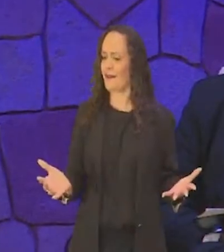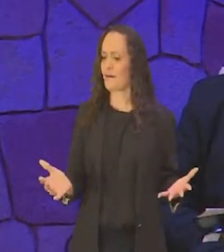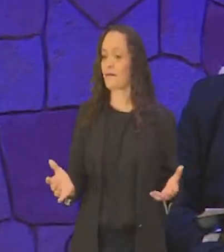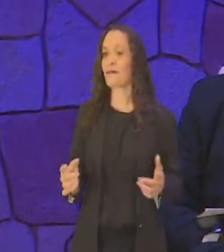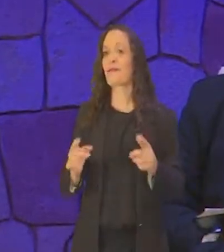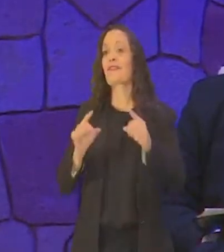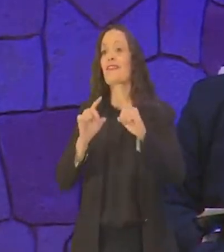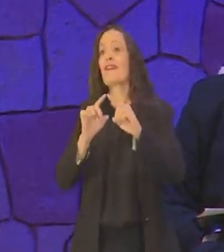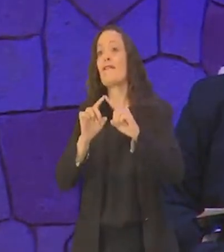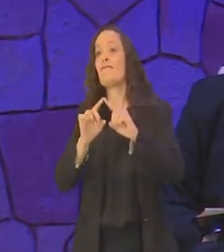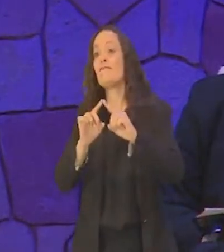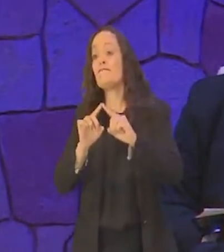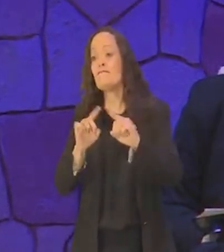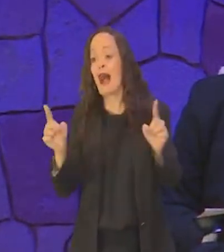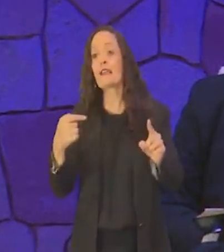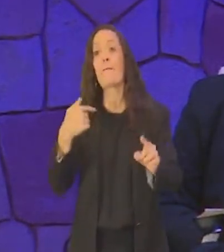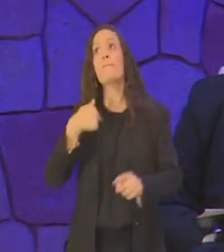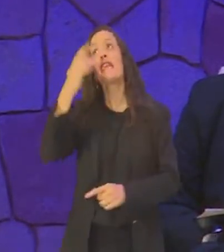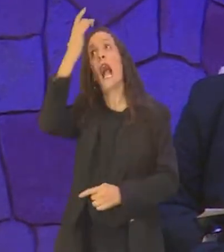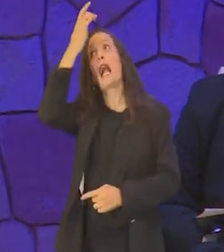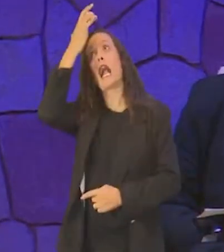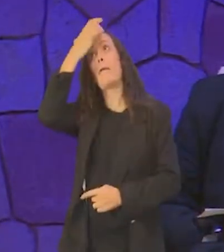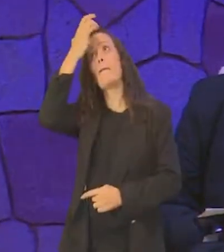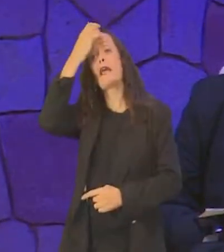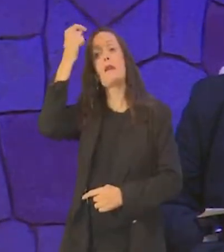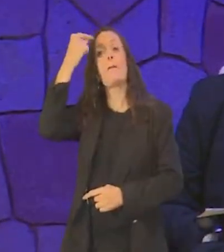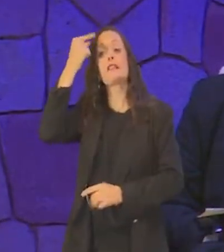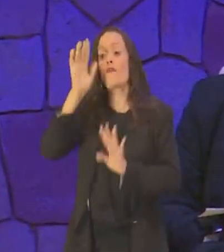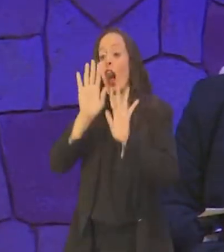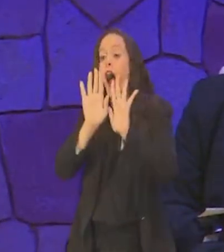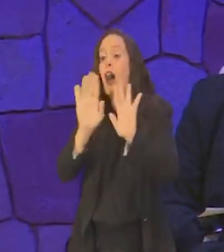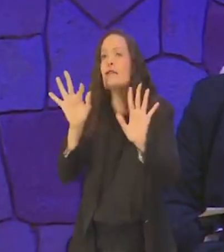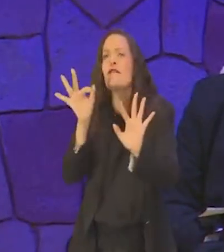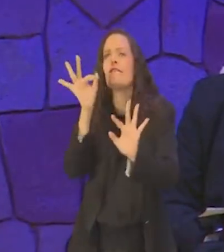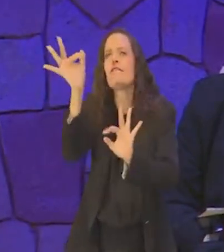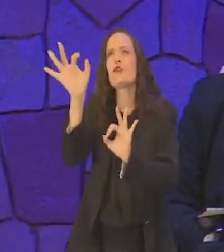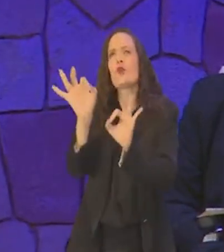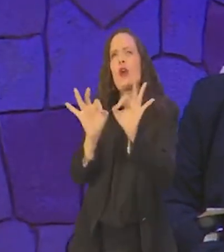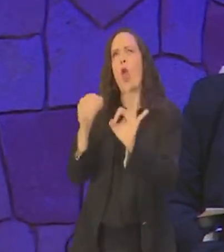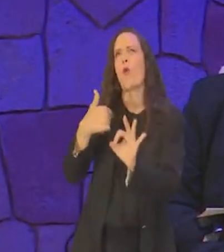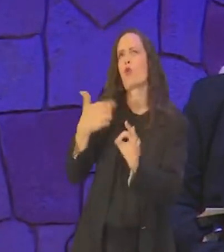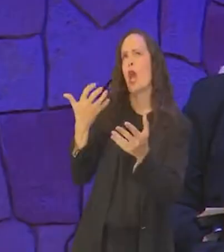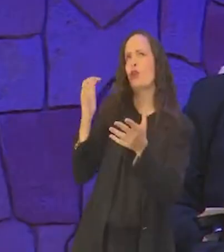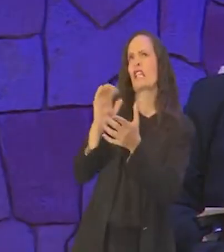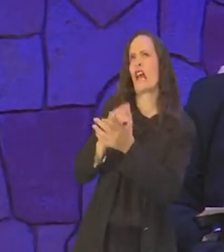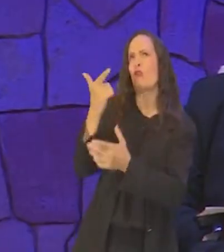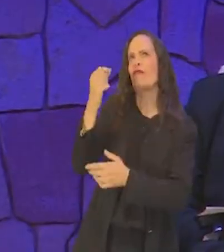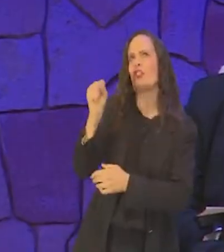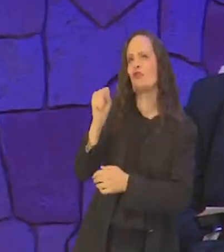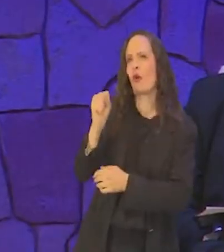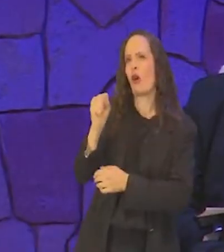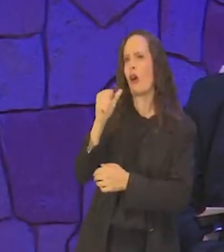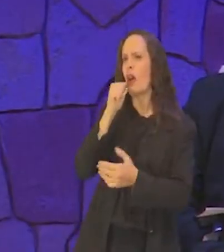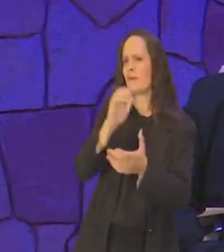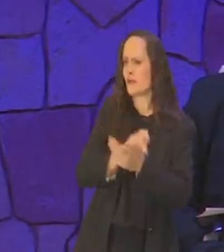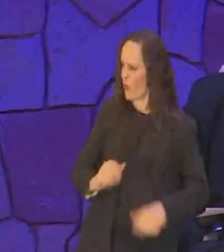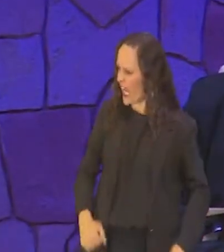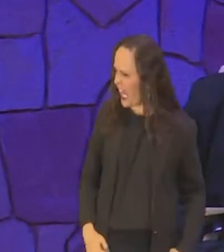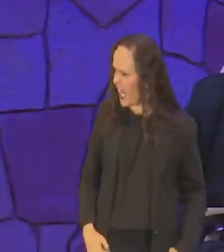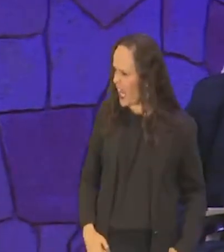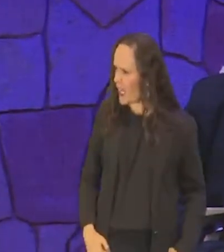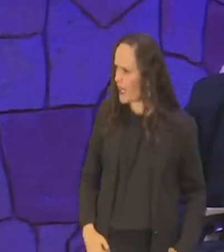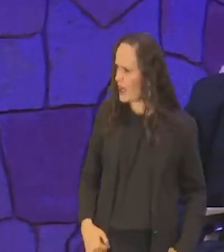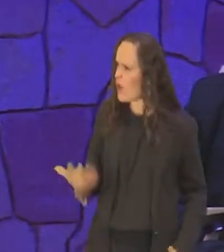Mas diante da minha forma de raciocinar e prever o futuro e projetar o meu futuro, olhando, eu digo, caso com 28, a casa